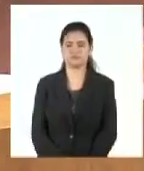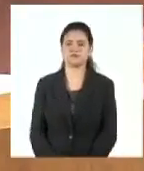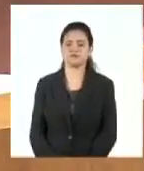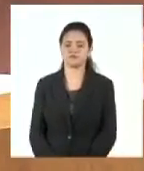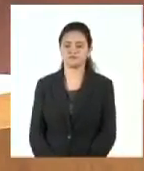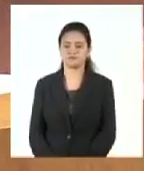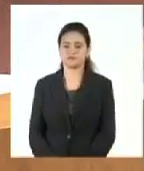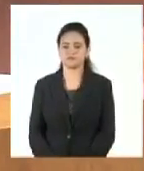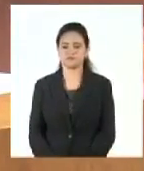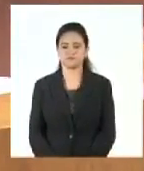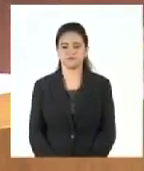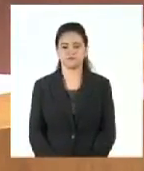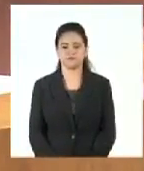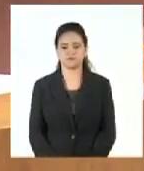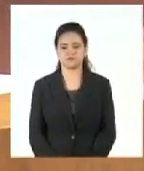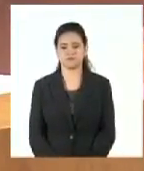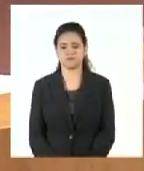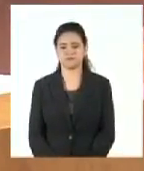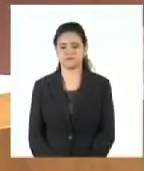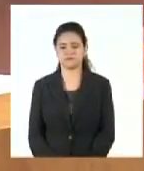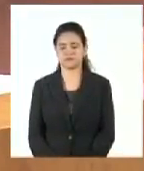Vossa Excelência acha que o comandante